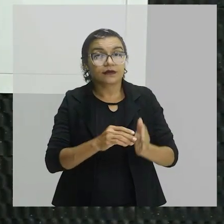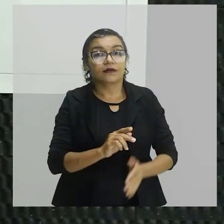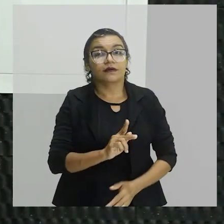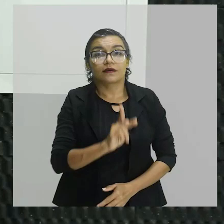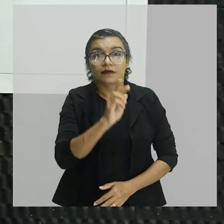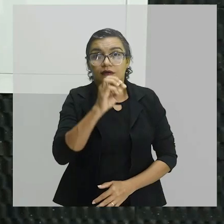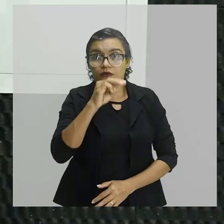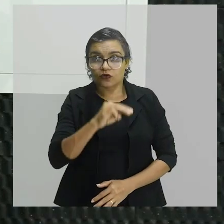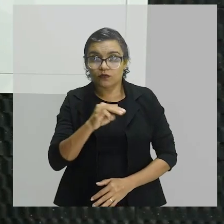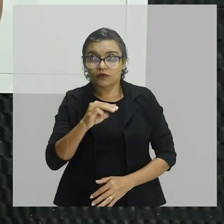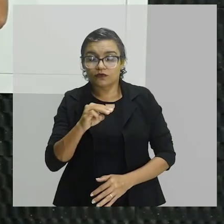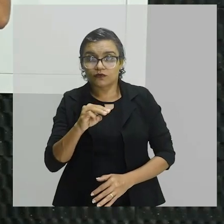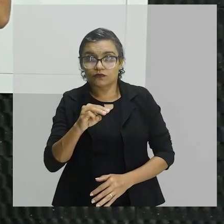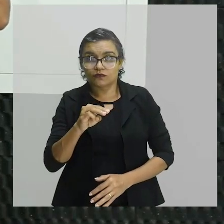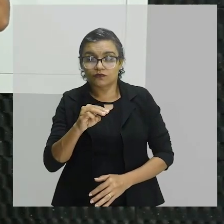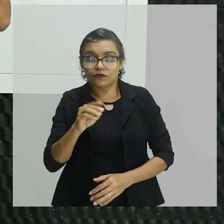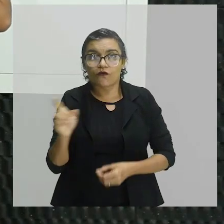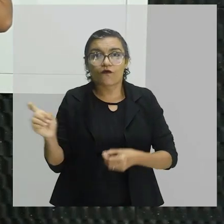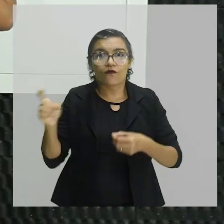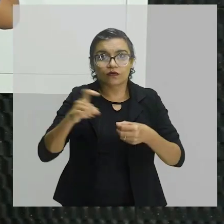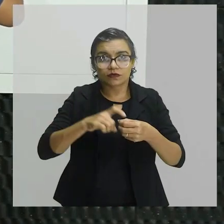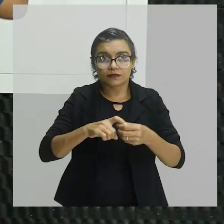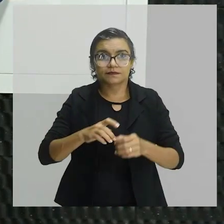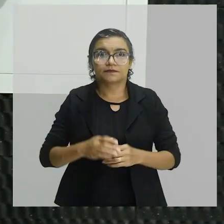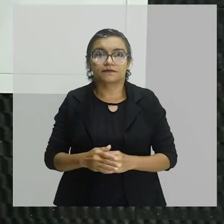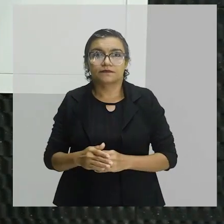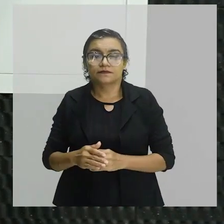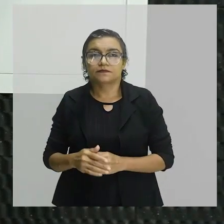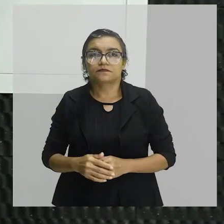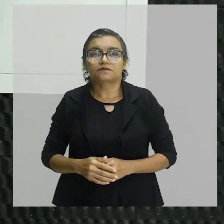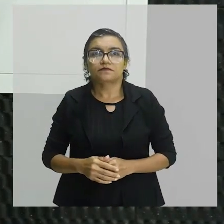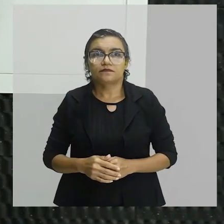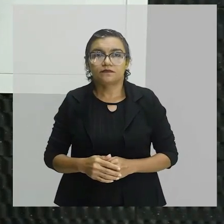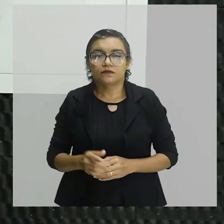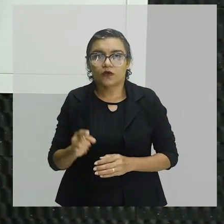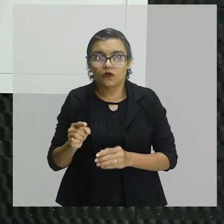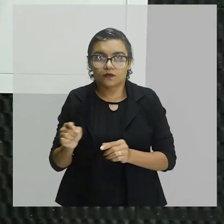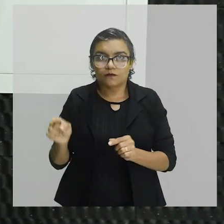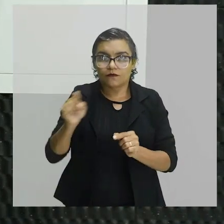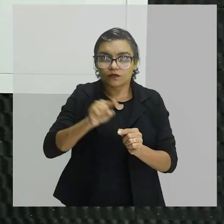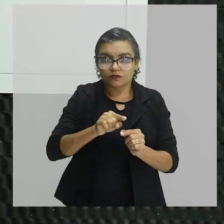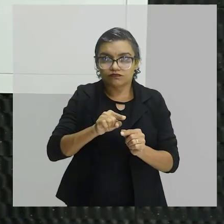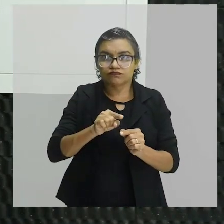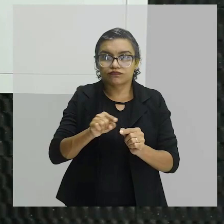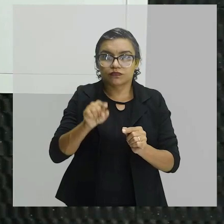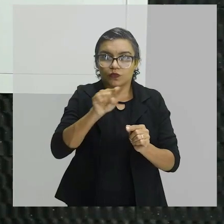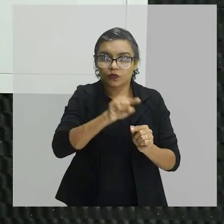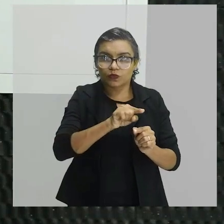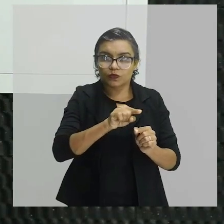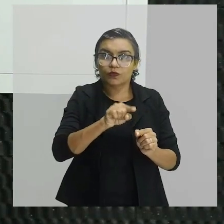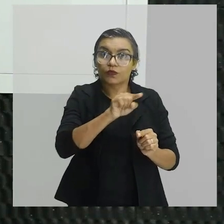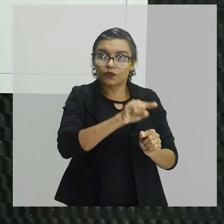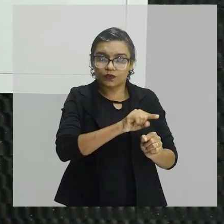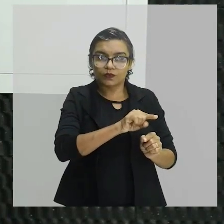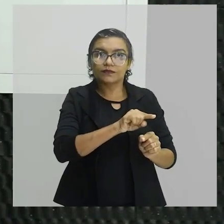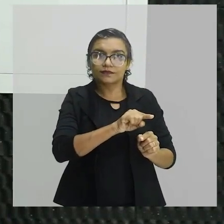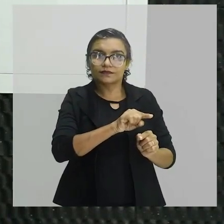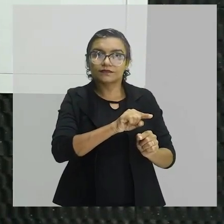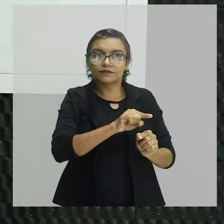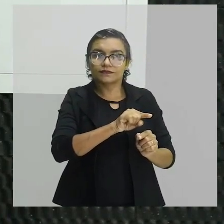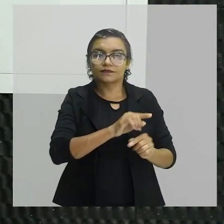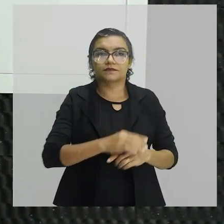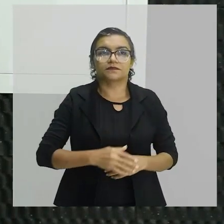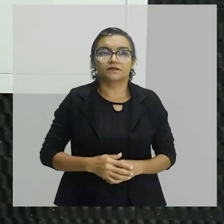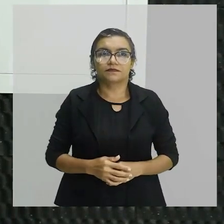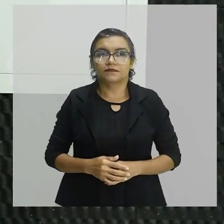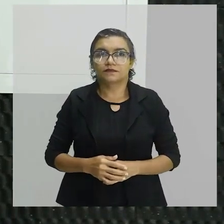quantas casas? Vamos lá. Então nós vamos voltar, ó. Uma casa, 2,